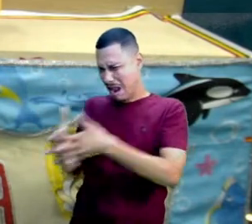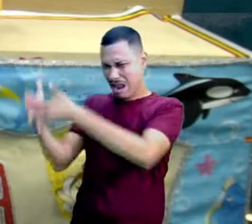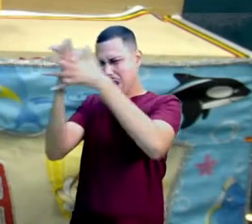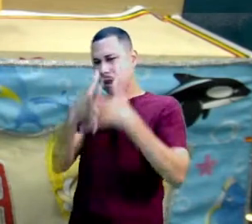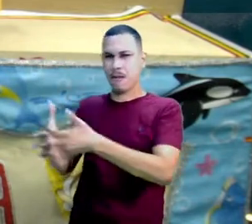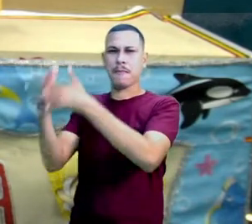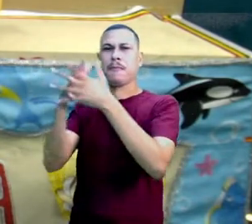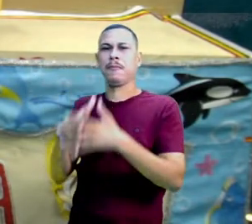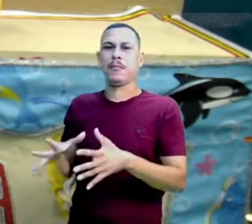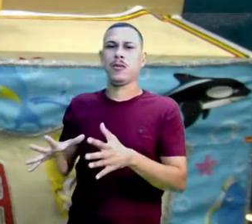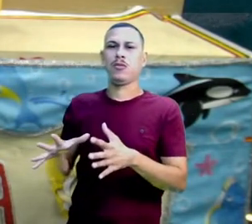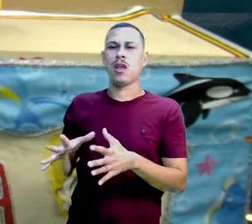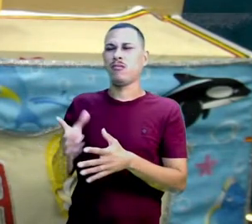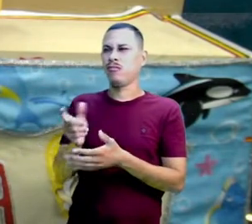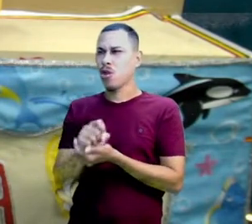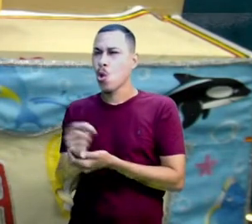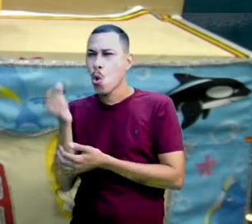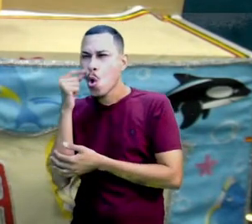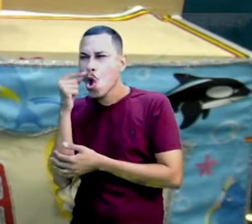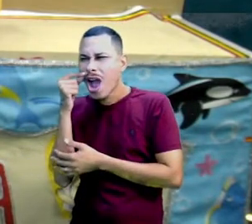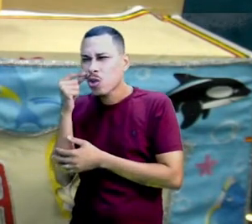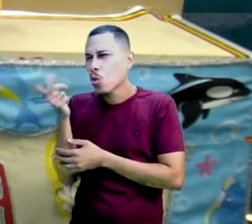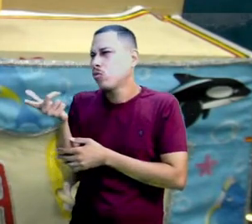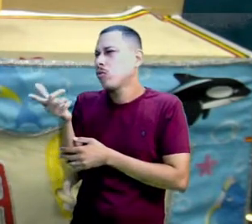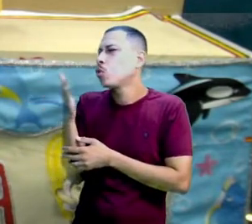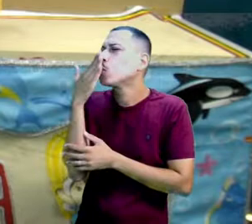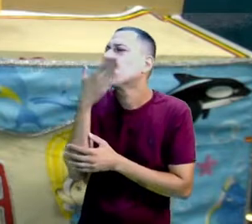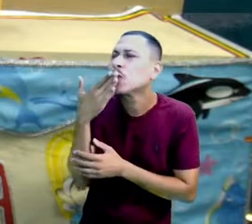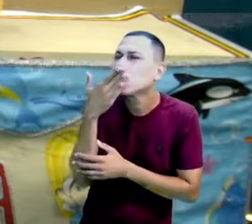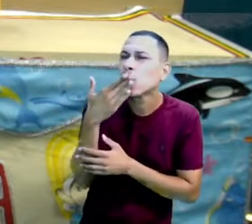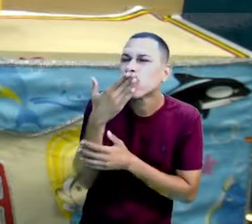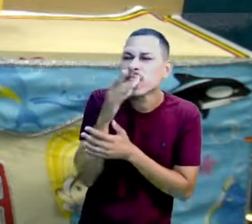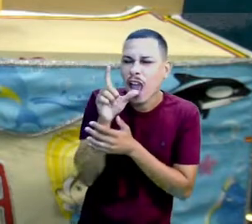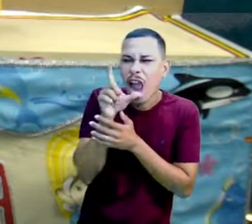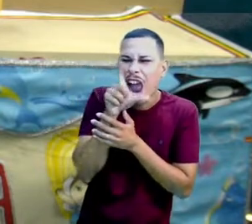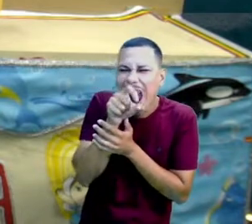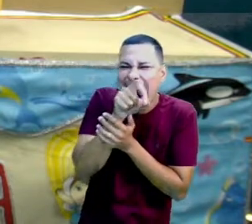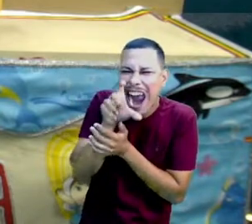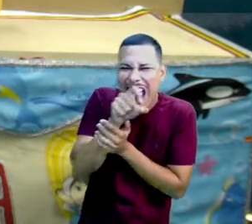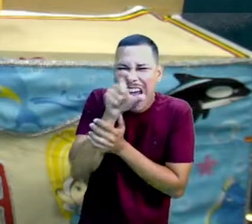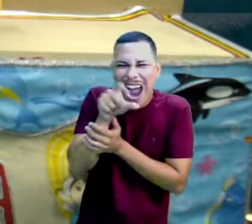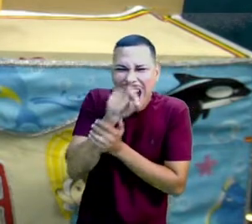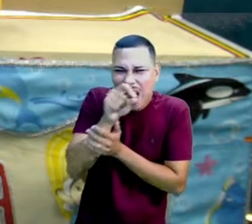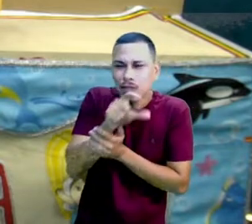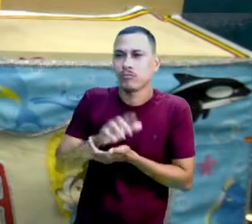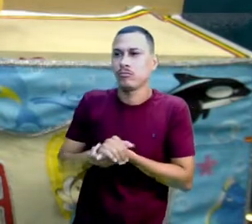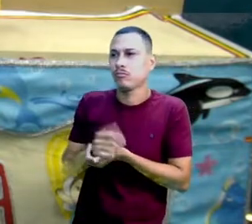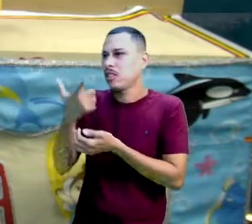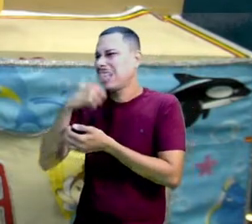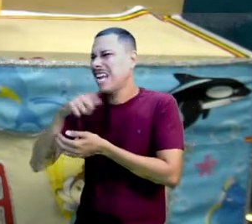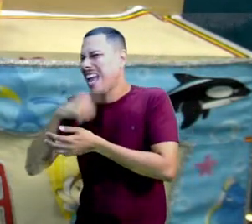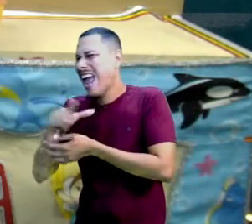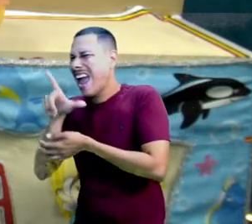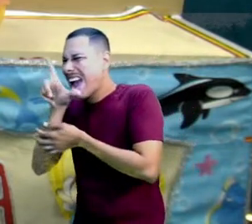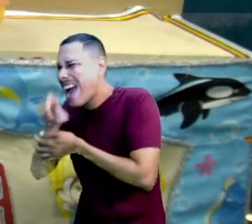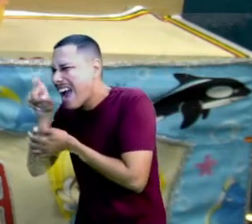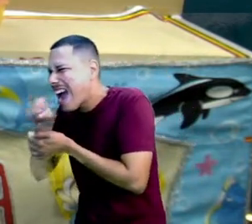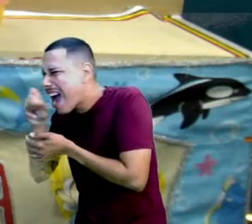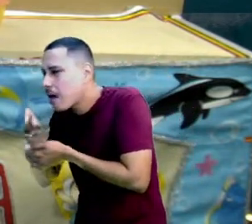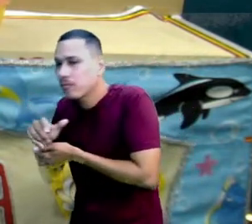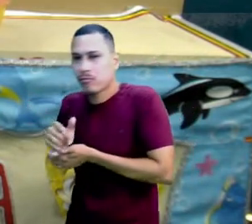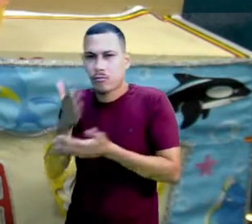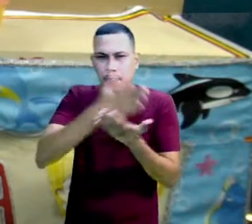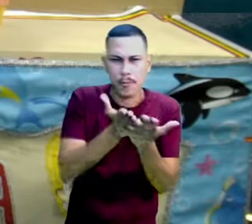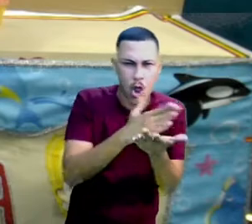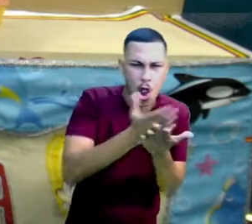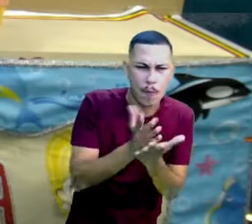Ó, ele roeu o tocinho. Ele saiu roendo queijo. Ele saiu roendo bolo.